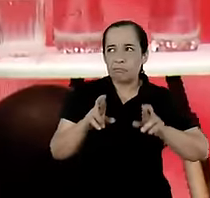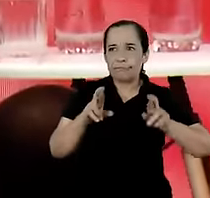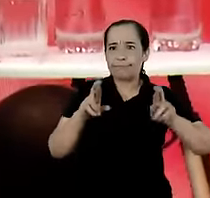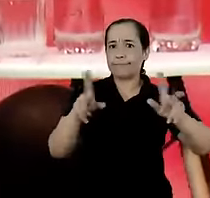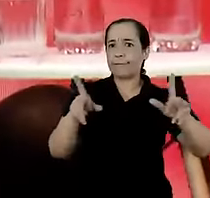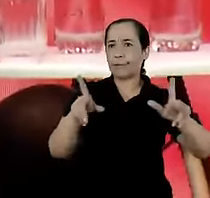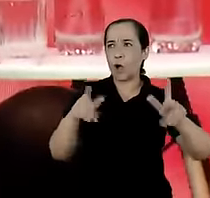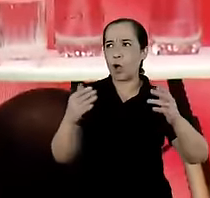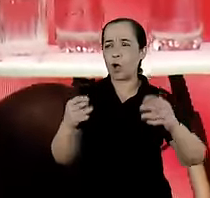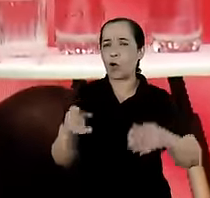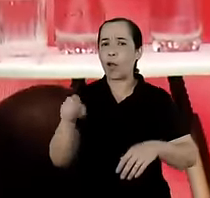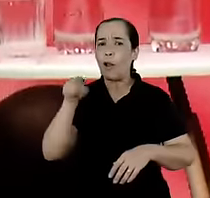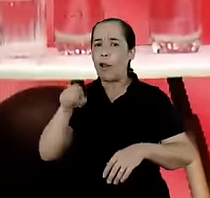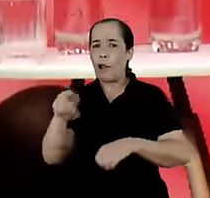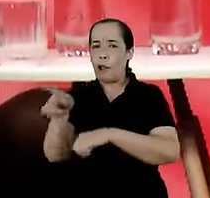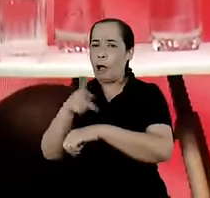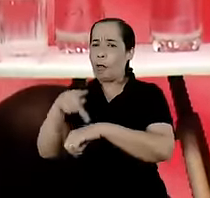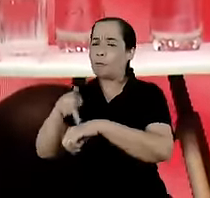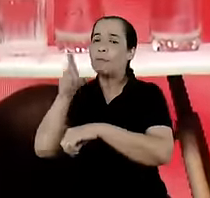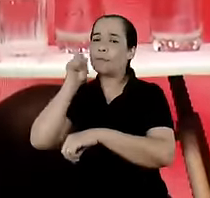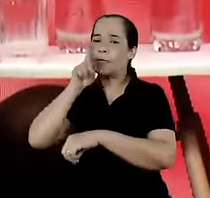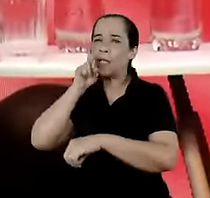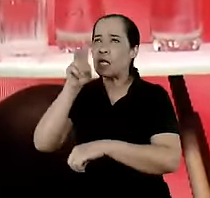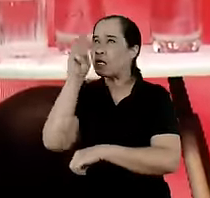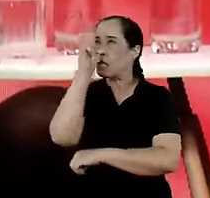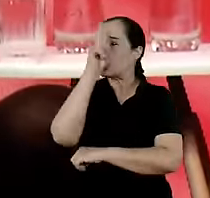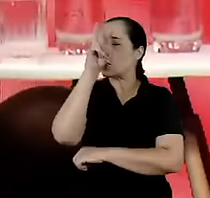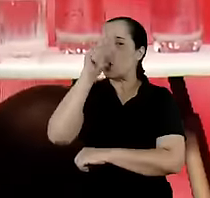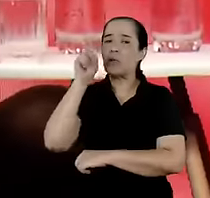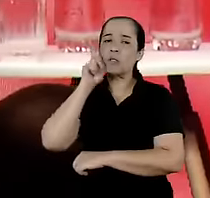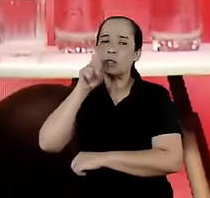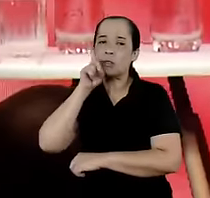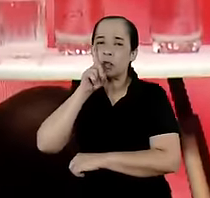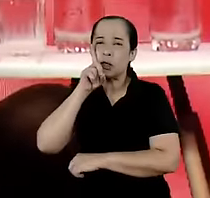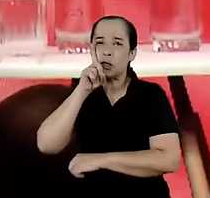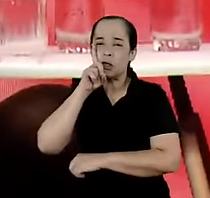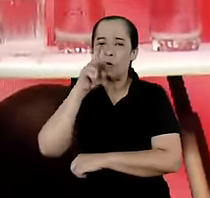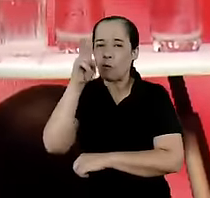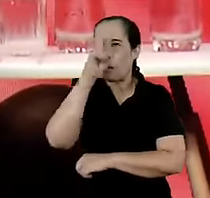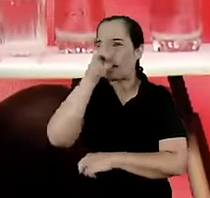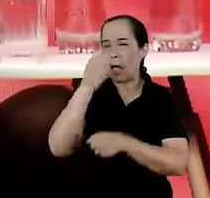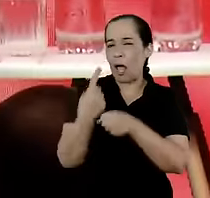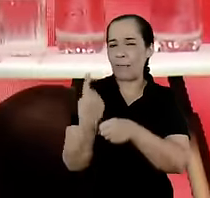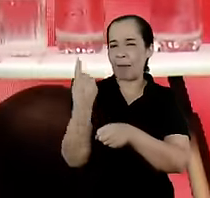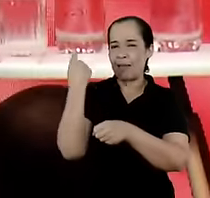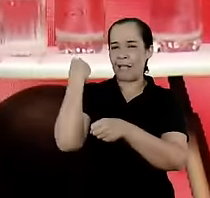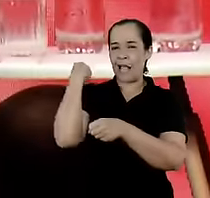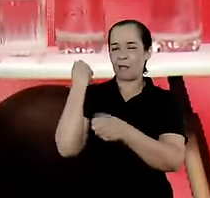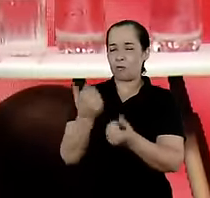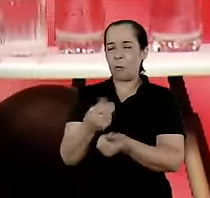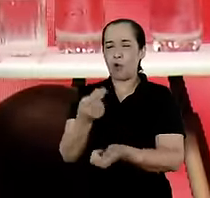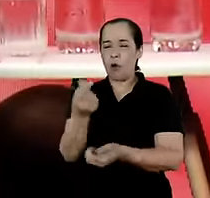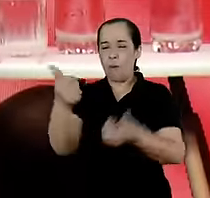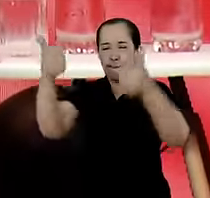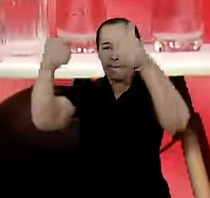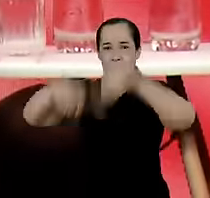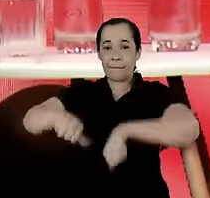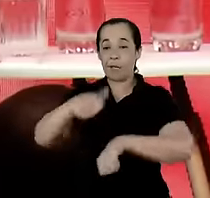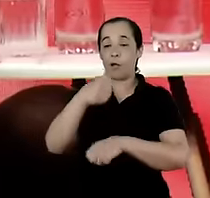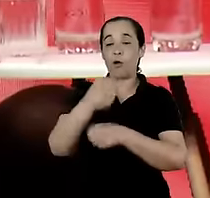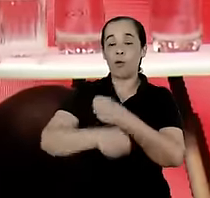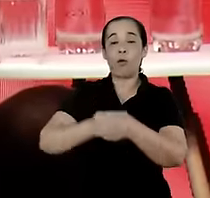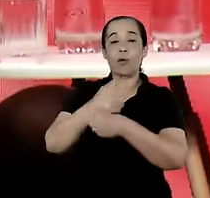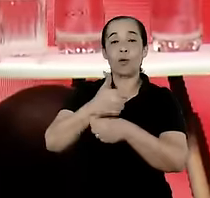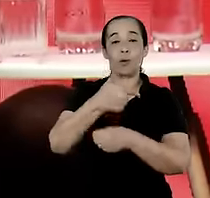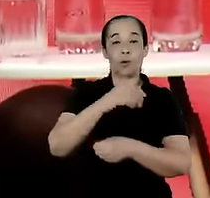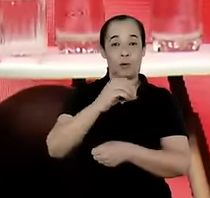Americana e a história americana se você vai até a grande recessão de 2008 ela trabalhava com juro Real perto de 2% eraa o